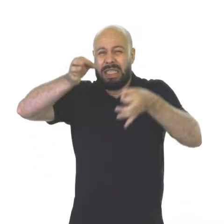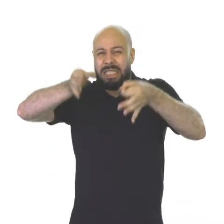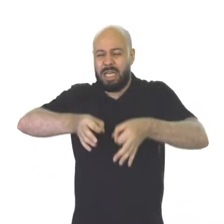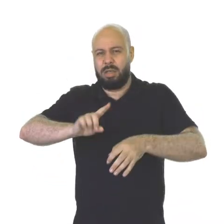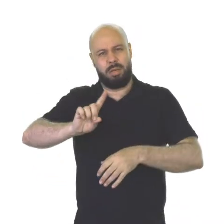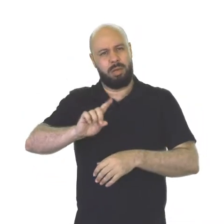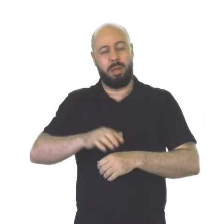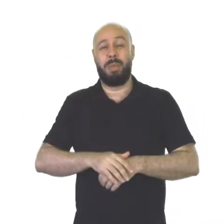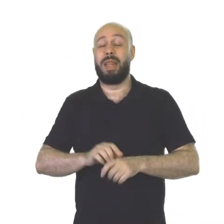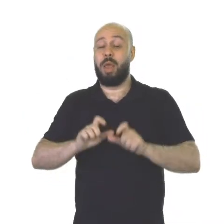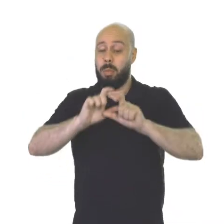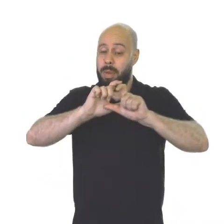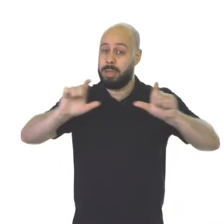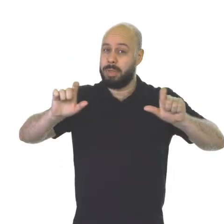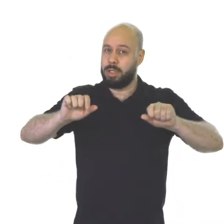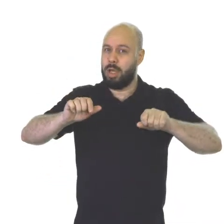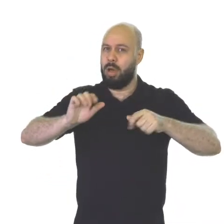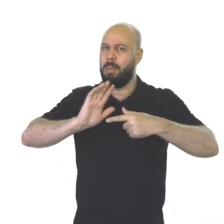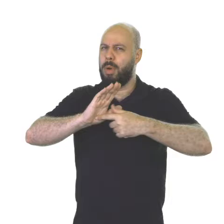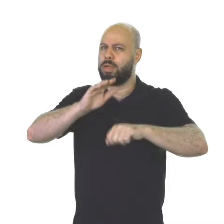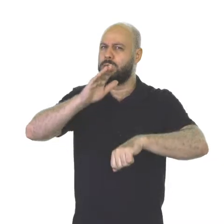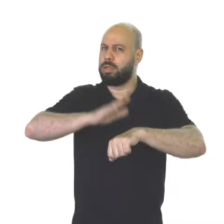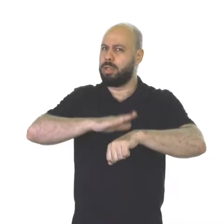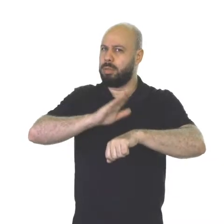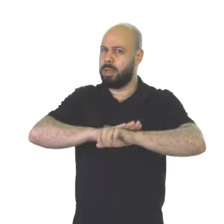utilizou o quê? Uma expressão de tempo, uma expressão